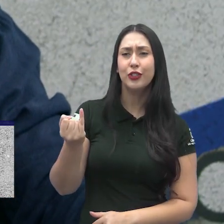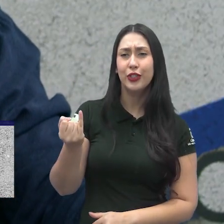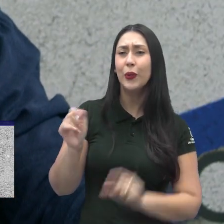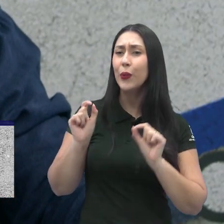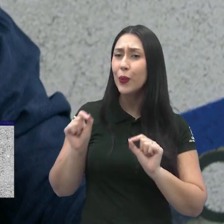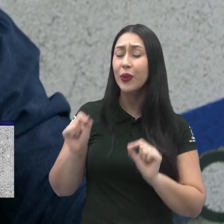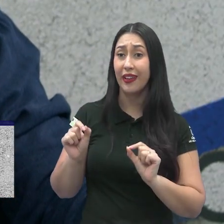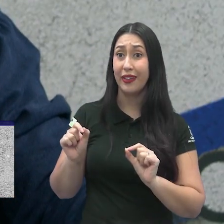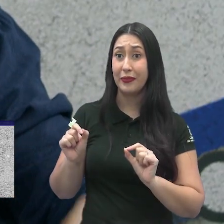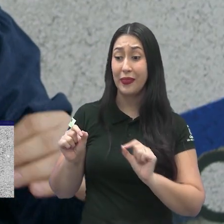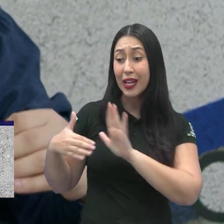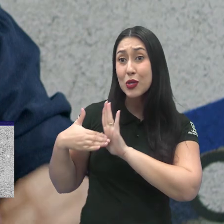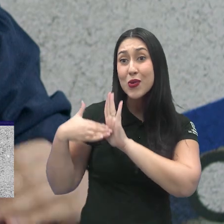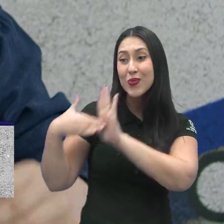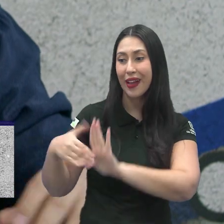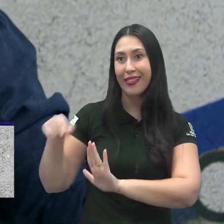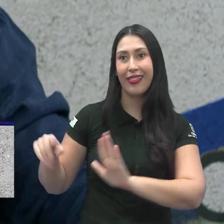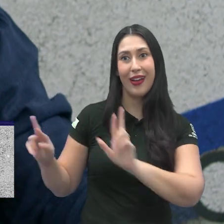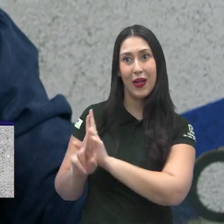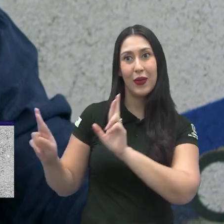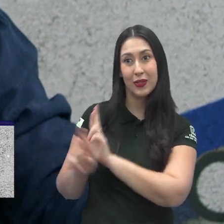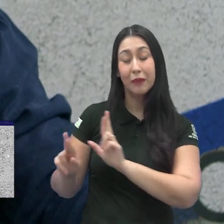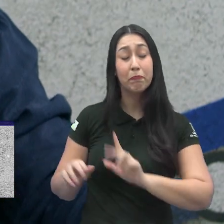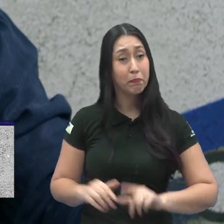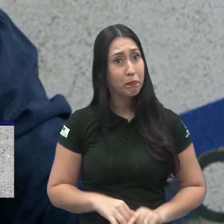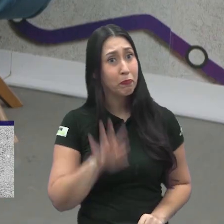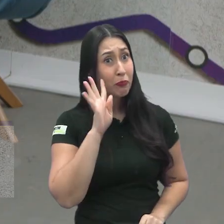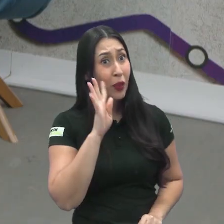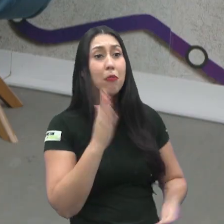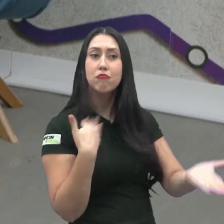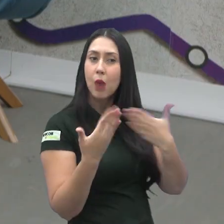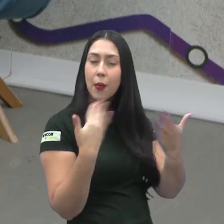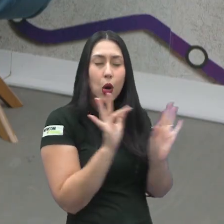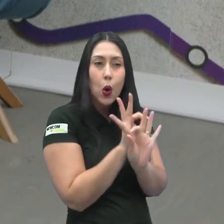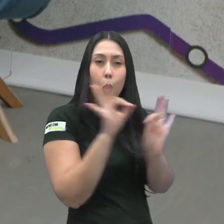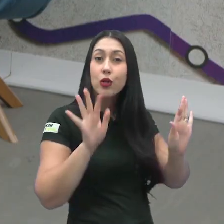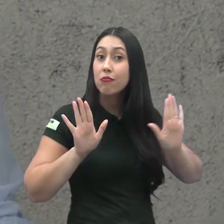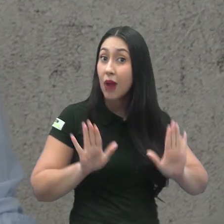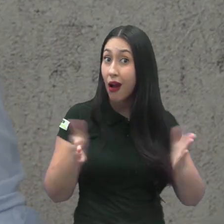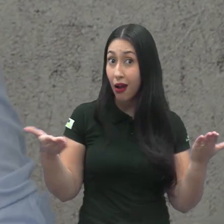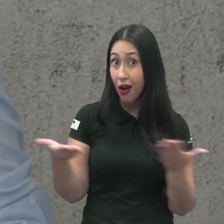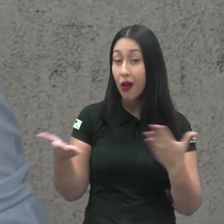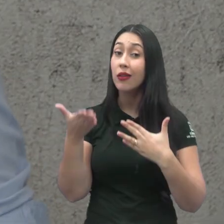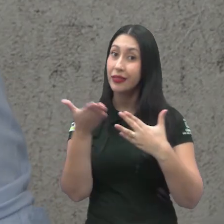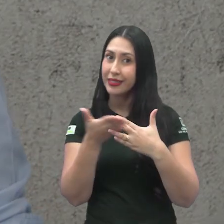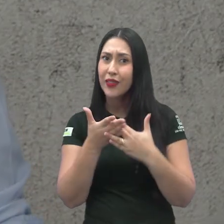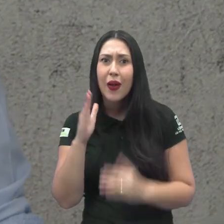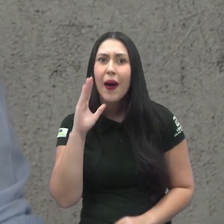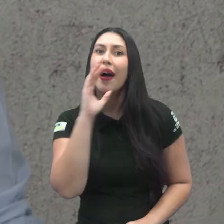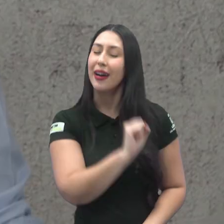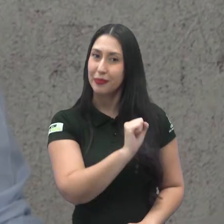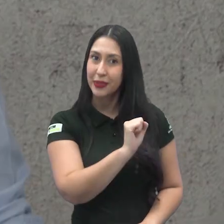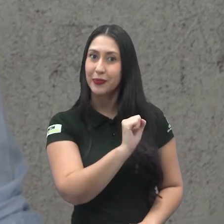mais heterogênea e formação mais sólida para atuar nessa área. Tá certo. Olha só, o papo tá ótimo por aqui, viu? Mas agora a gente faz uma